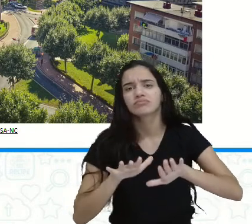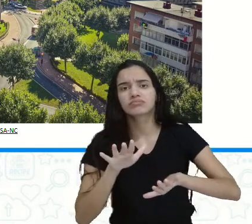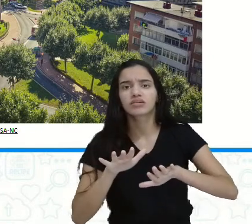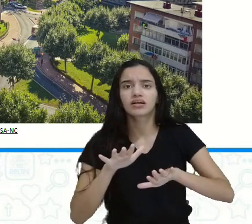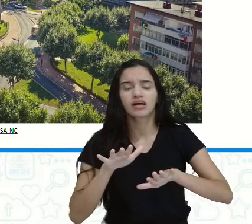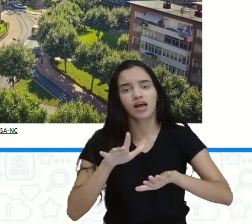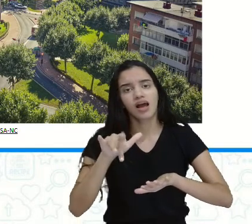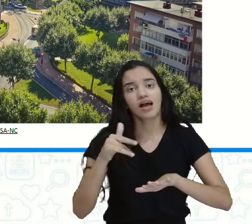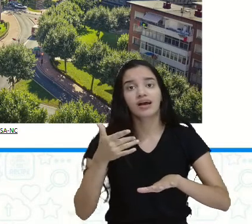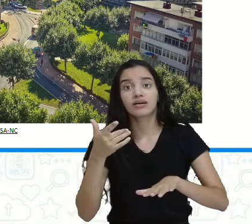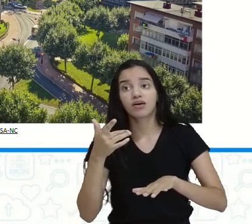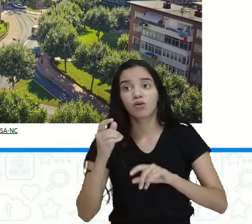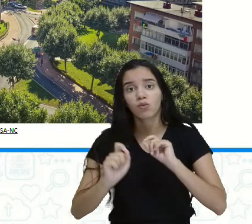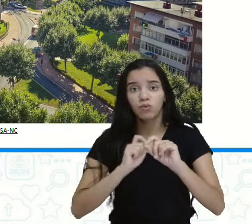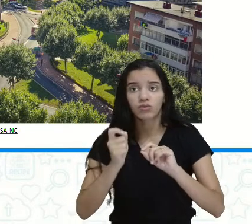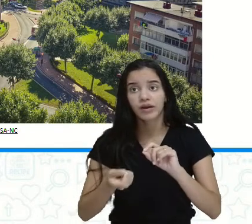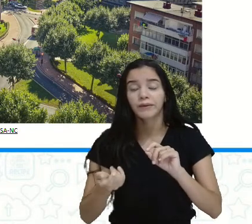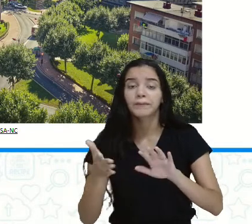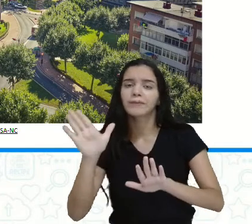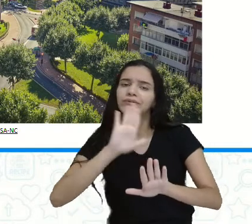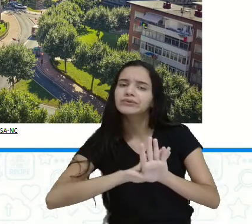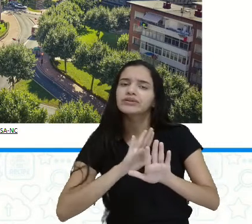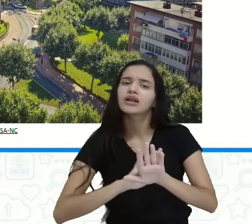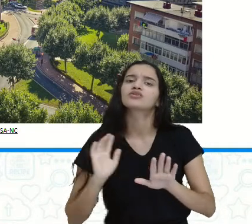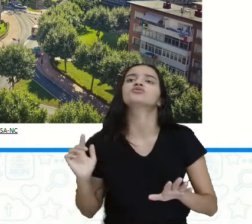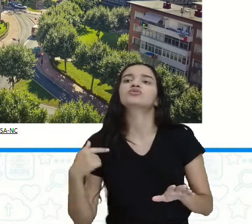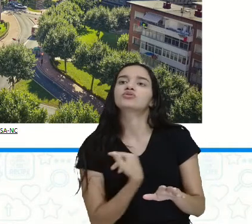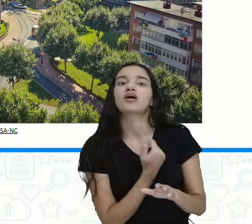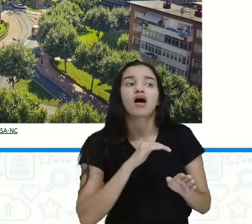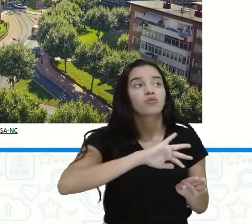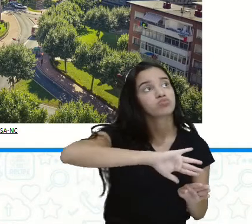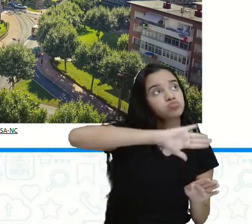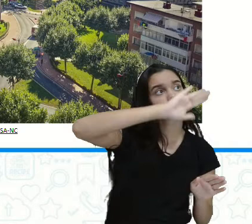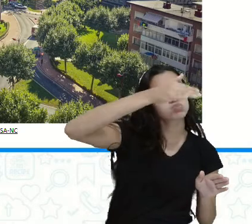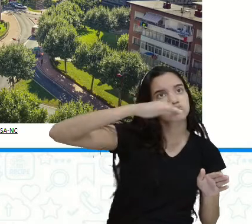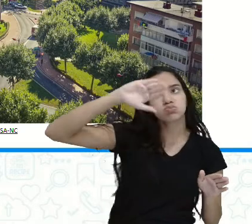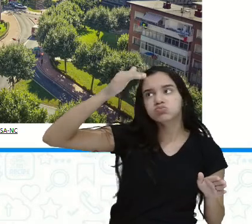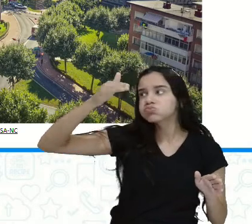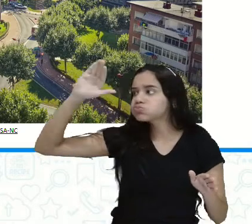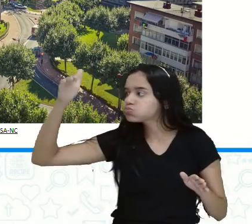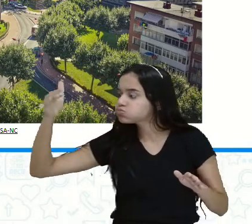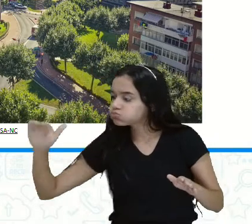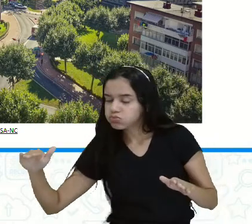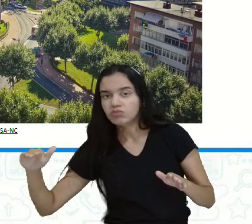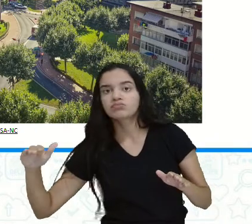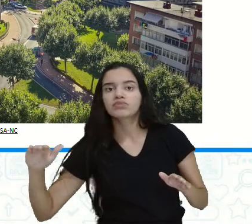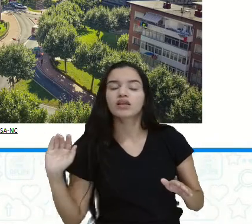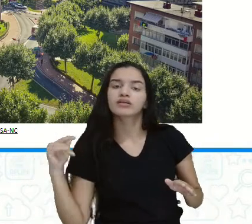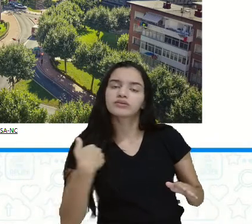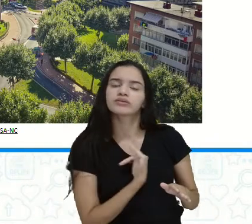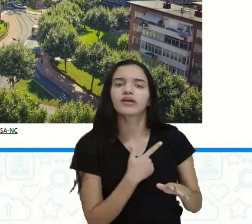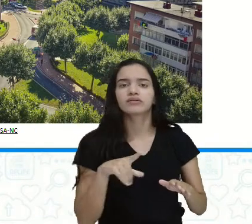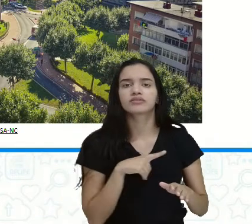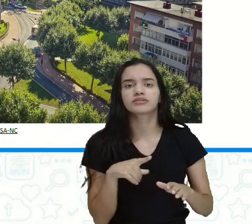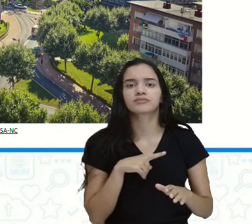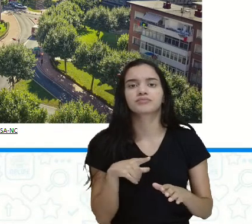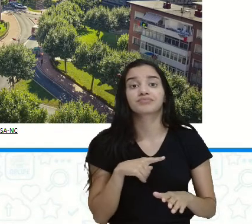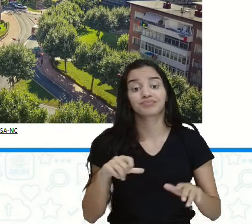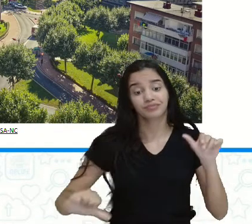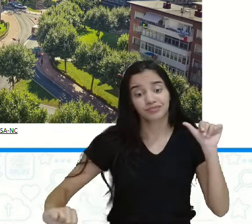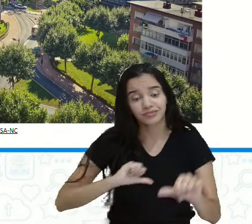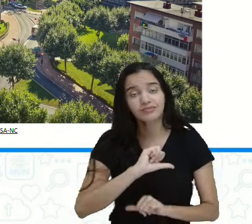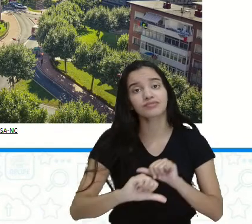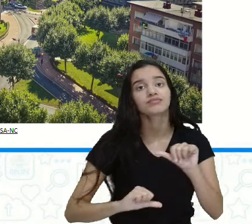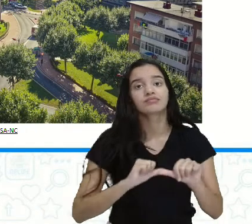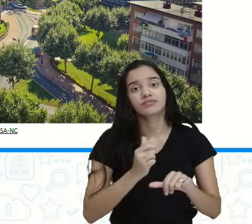paisagem natural dessa aí seja lá por trás, onde a gente observa as montanhas, né? Então, nós temos aí uma paisagem